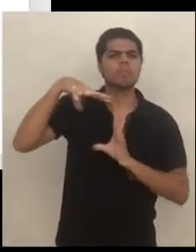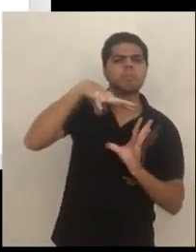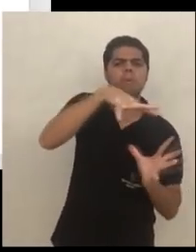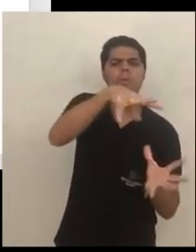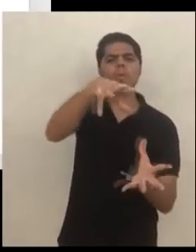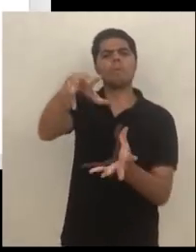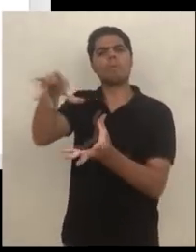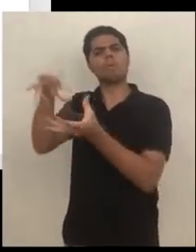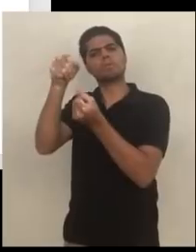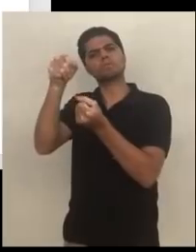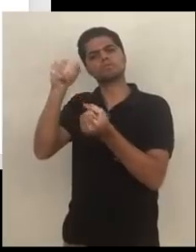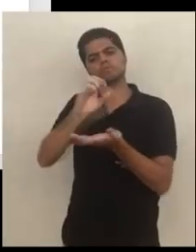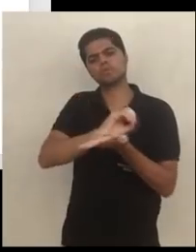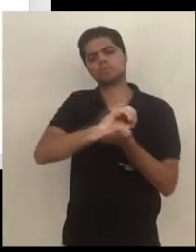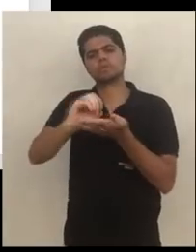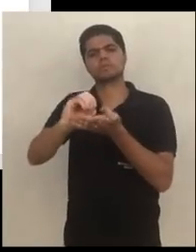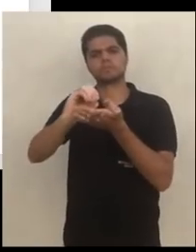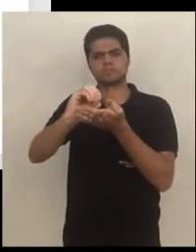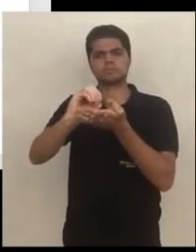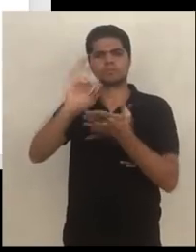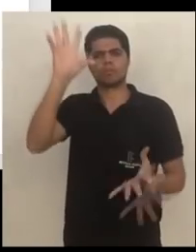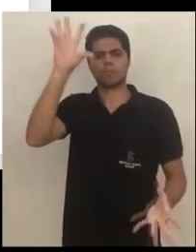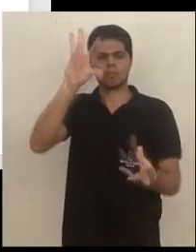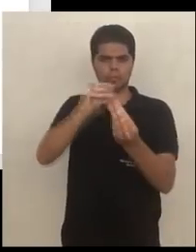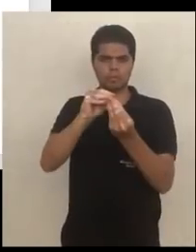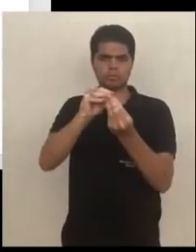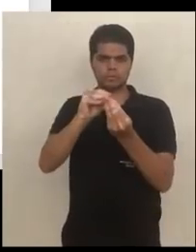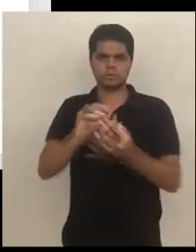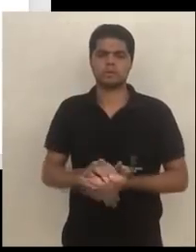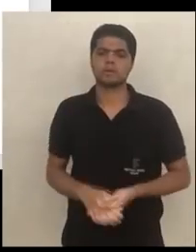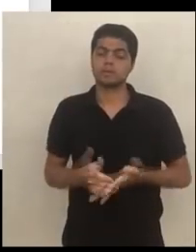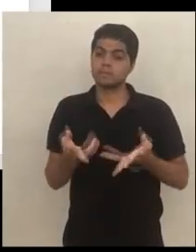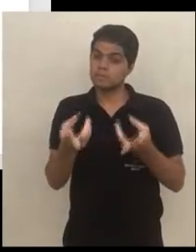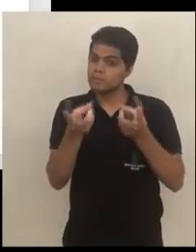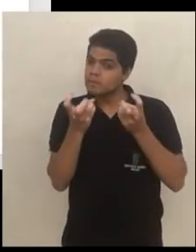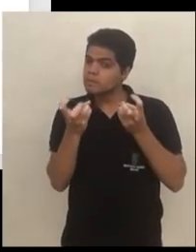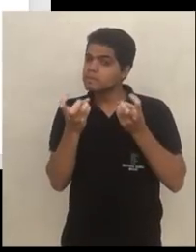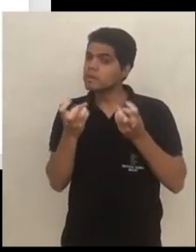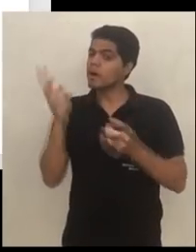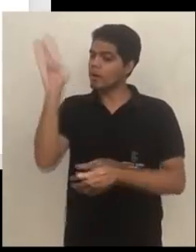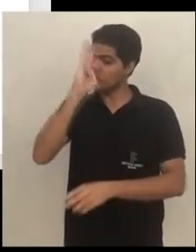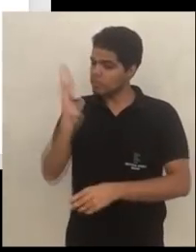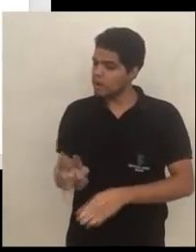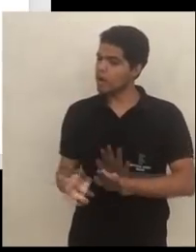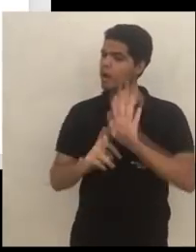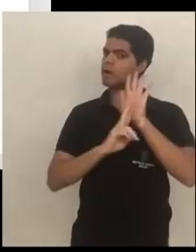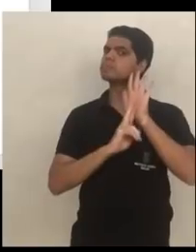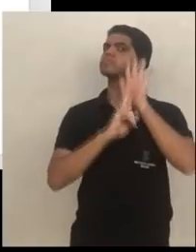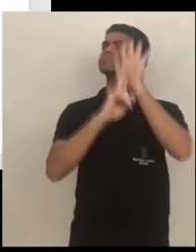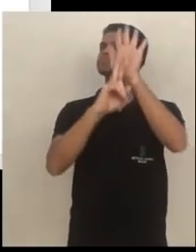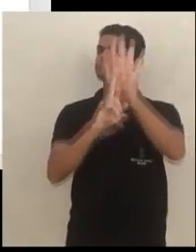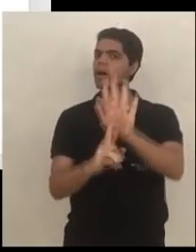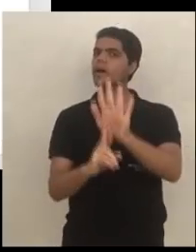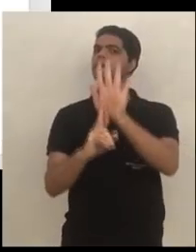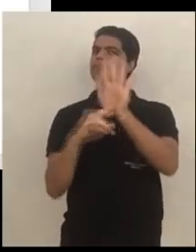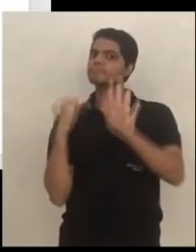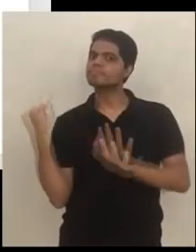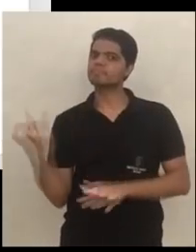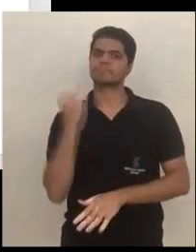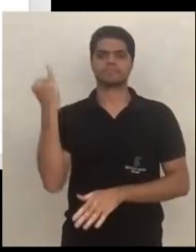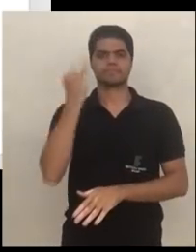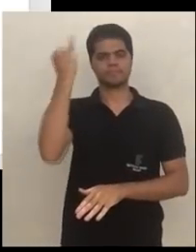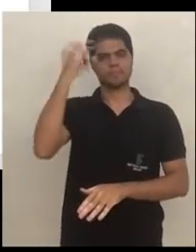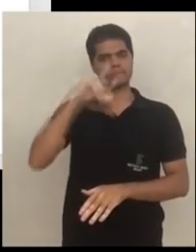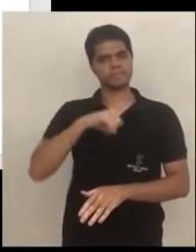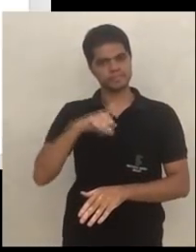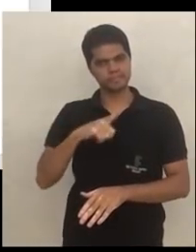vocês observem que a representatividade que o Brasil tem no segmento orgânico, e a